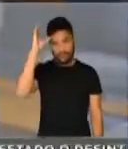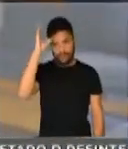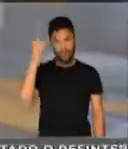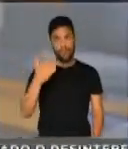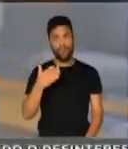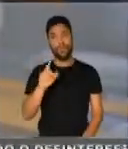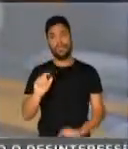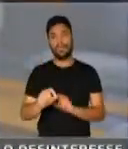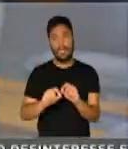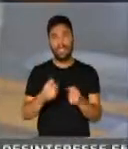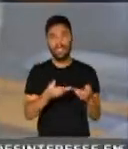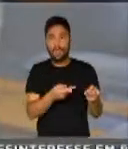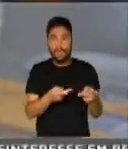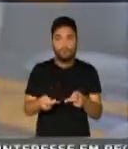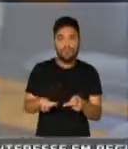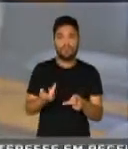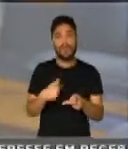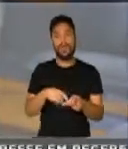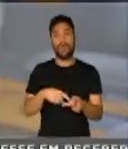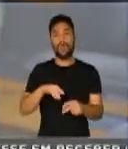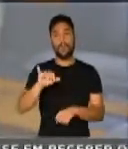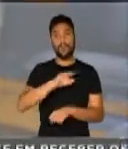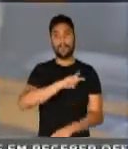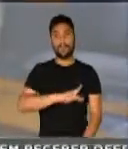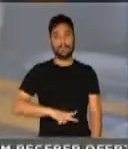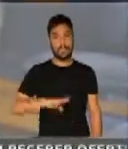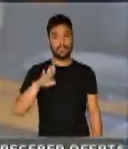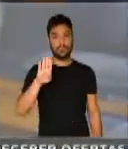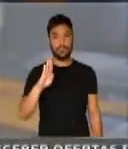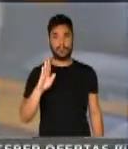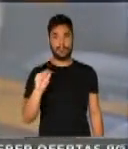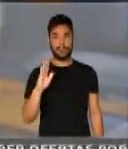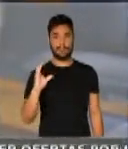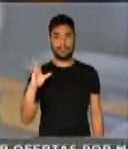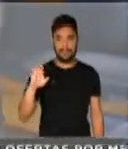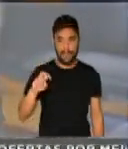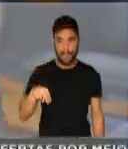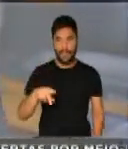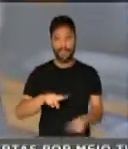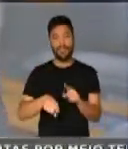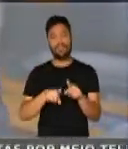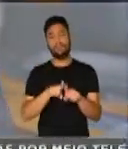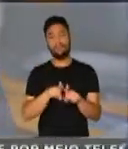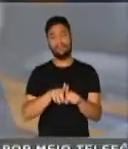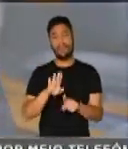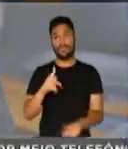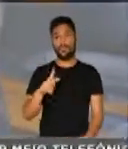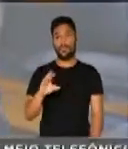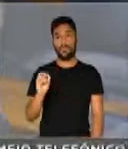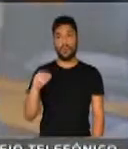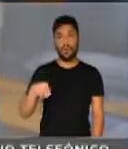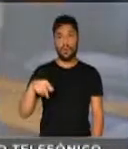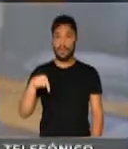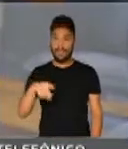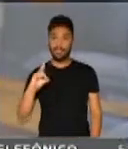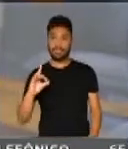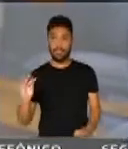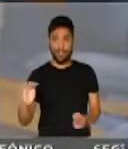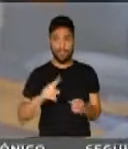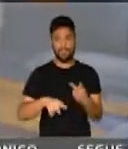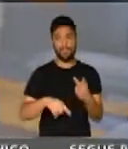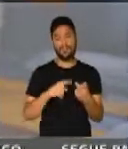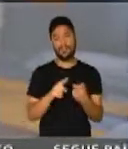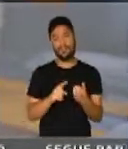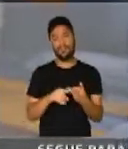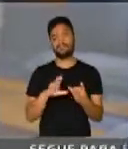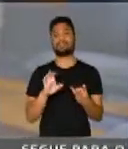trazendo o presidente, convidando o presidente do Banco Central e aqui o PROCON de Brasília, também o